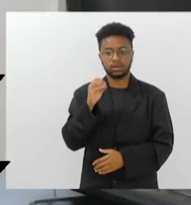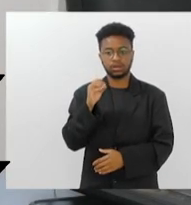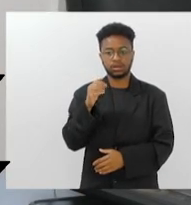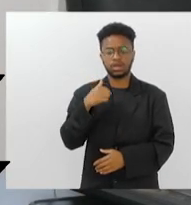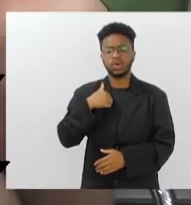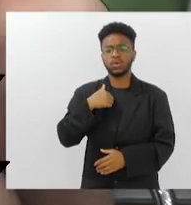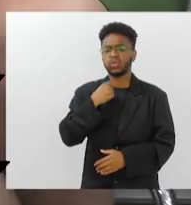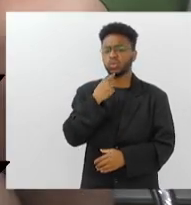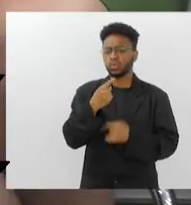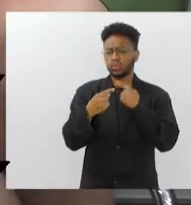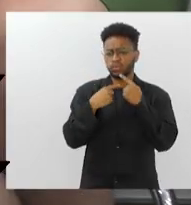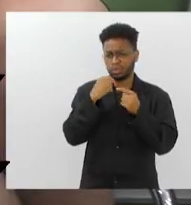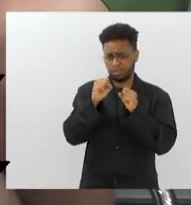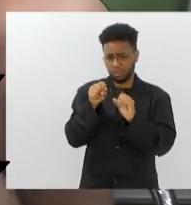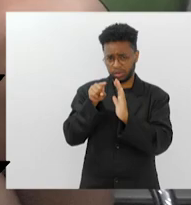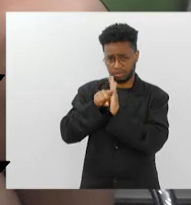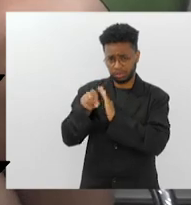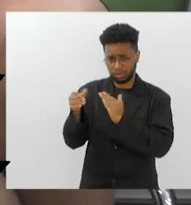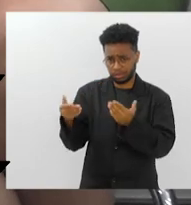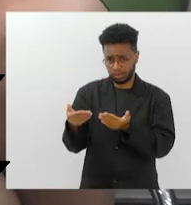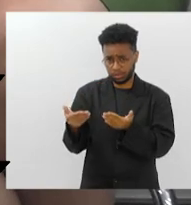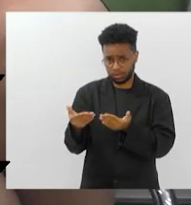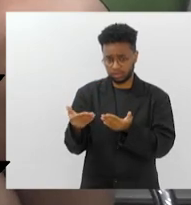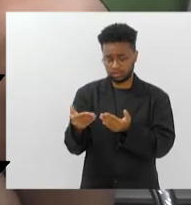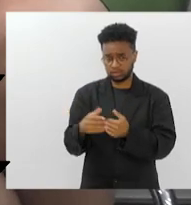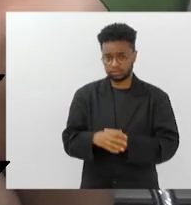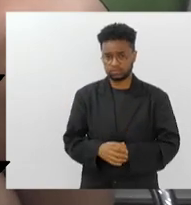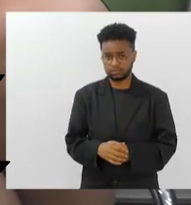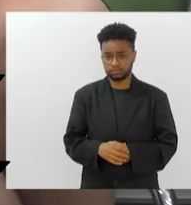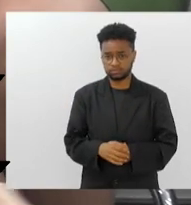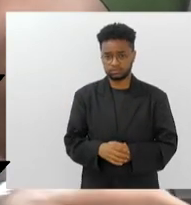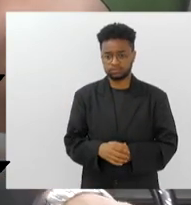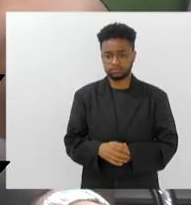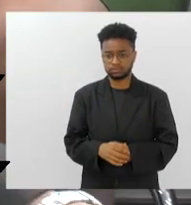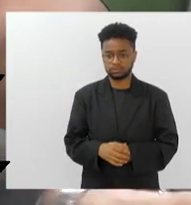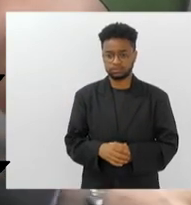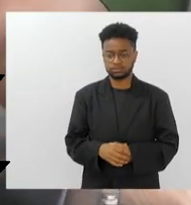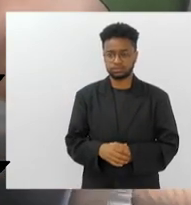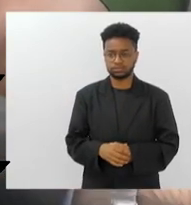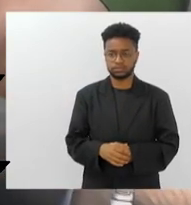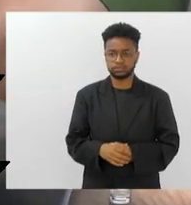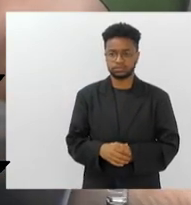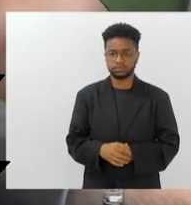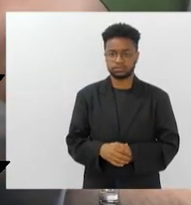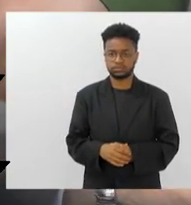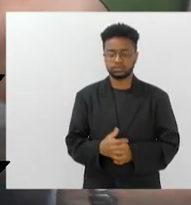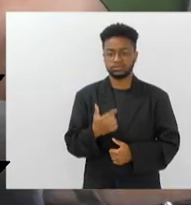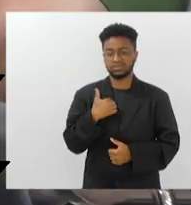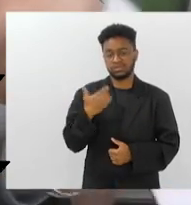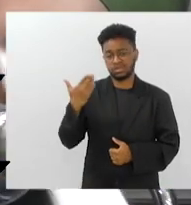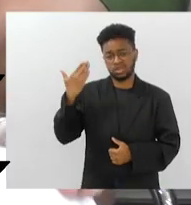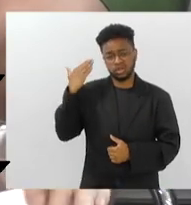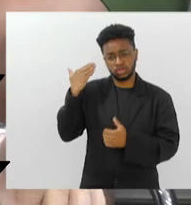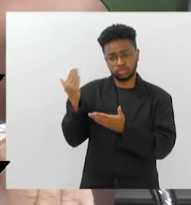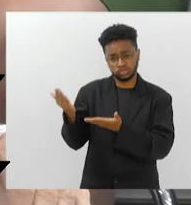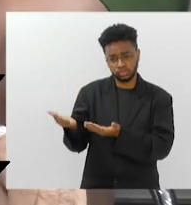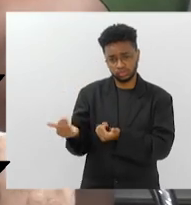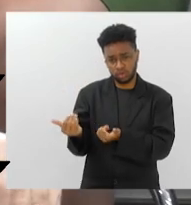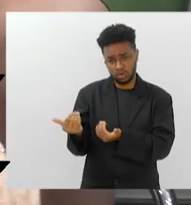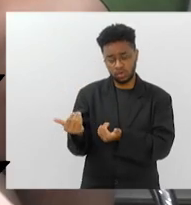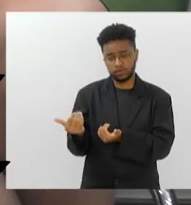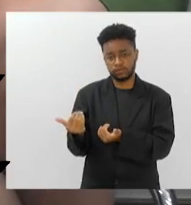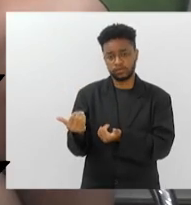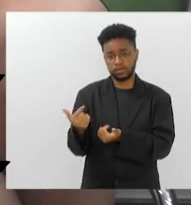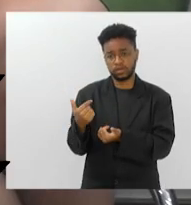com uma dúvida posso tirar com a deputada deputada quando era muito jovem e